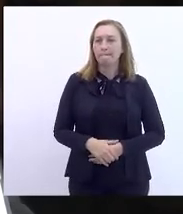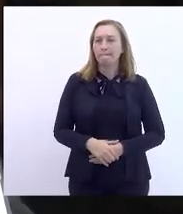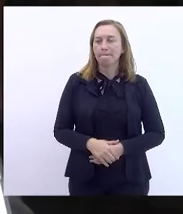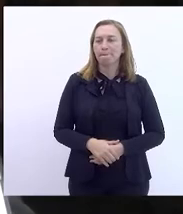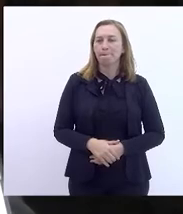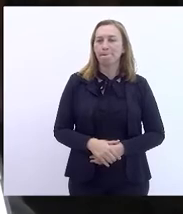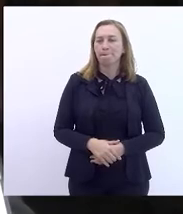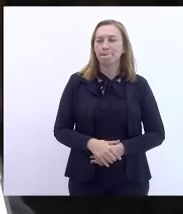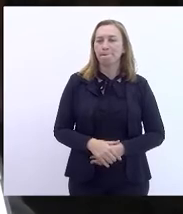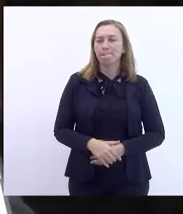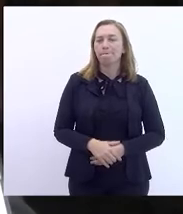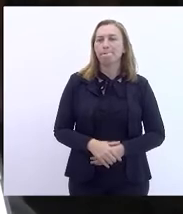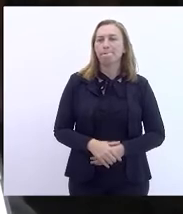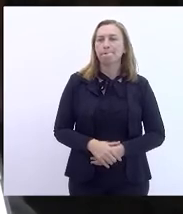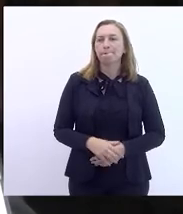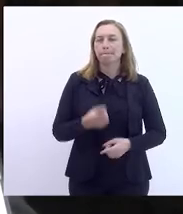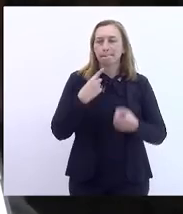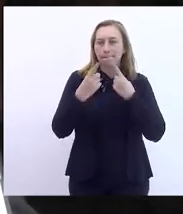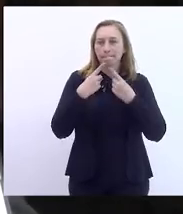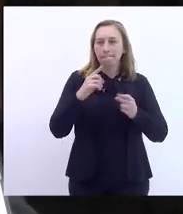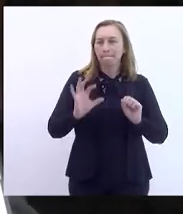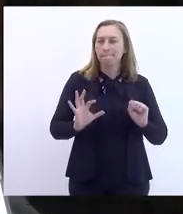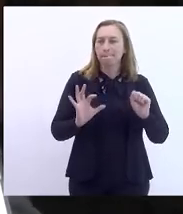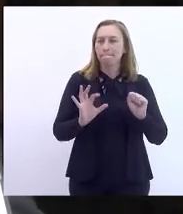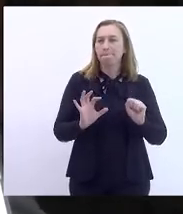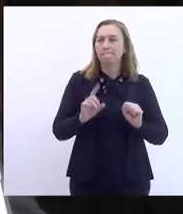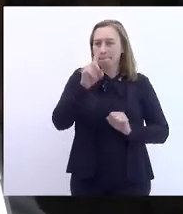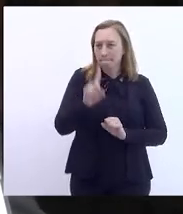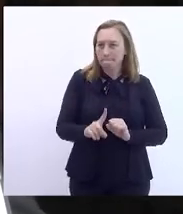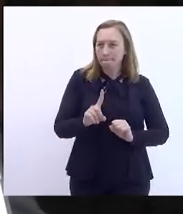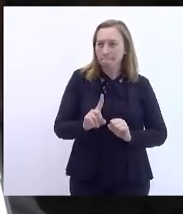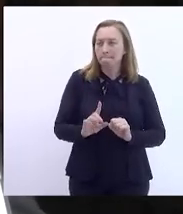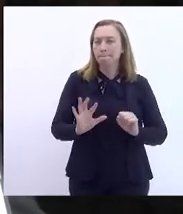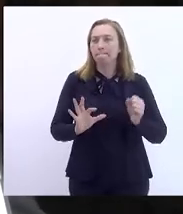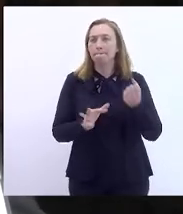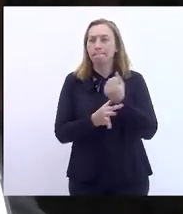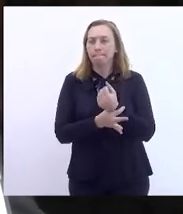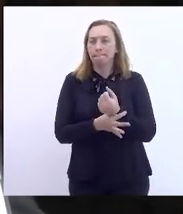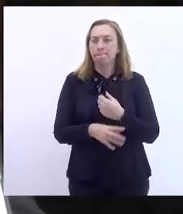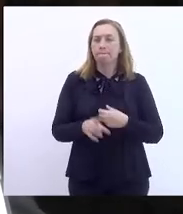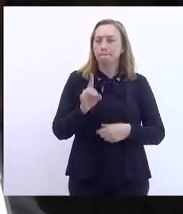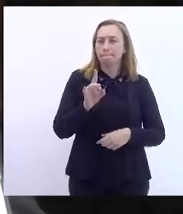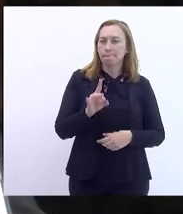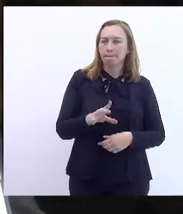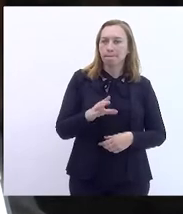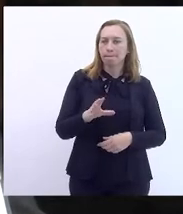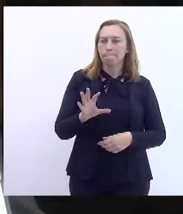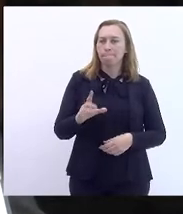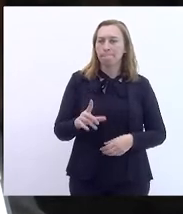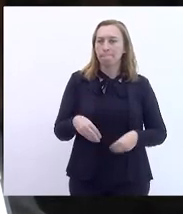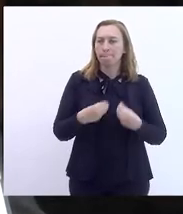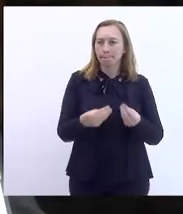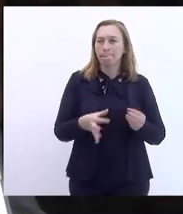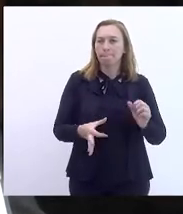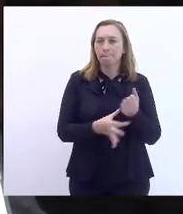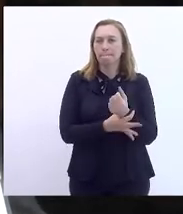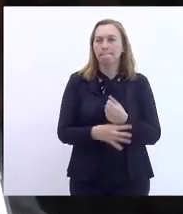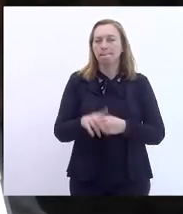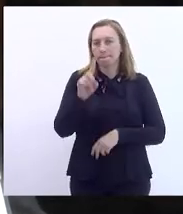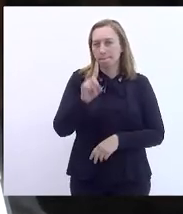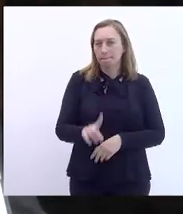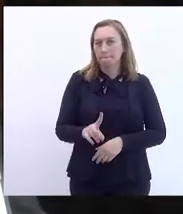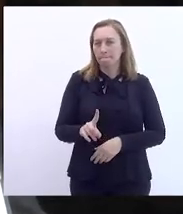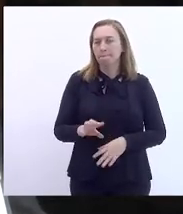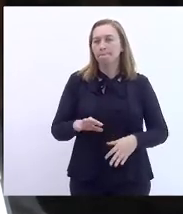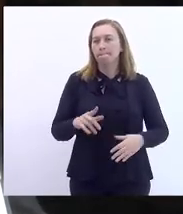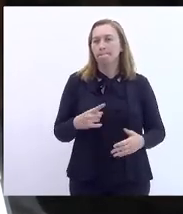debate de que o direito à segurança só nos interessa se for para garantir a segurança dos direitos